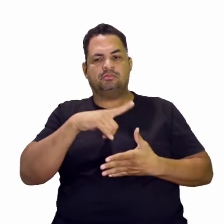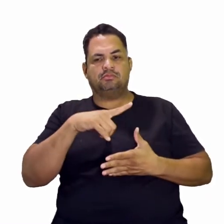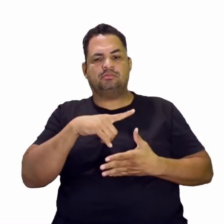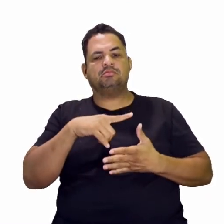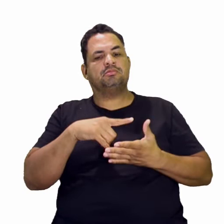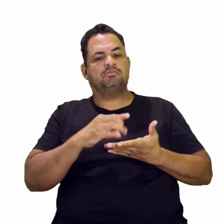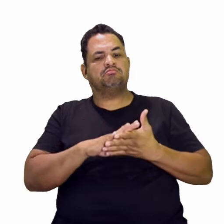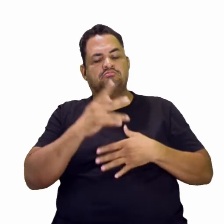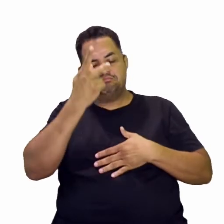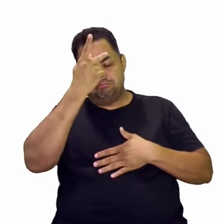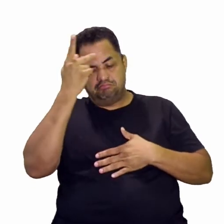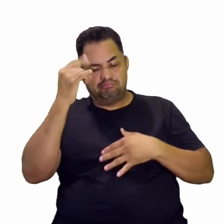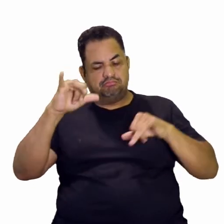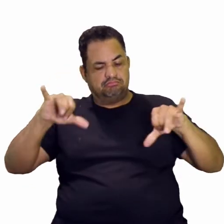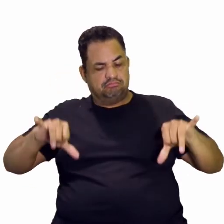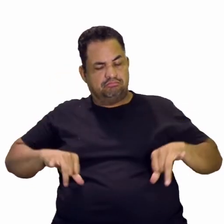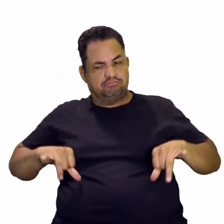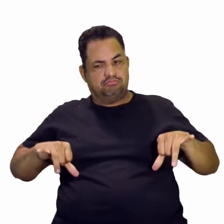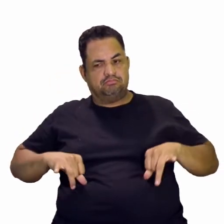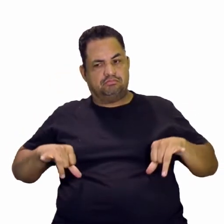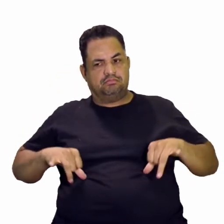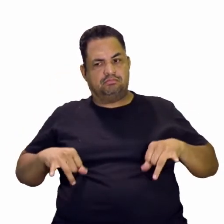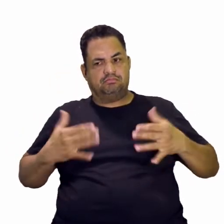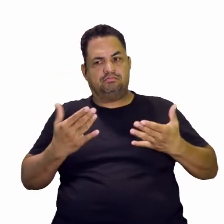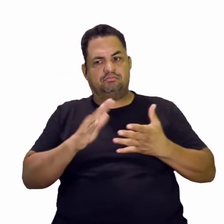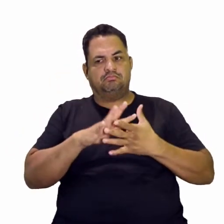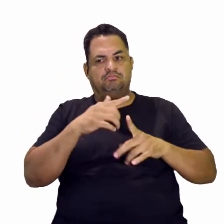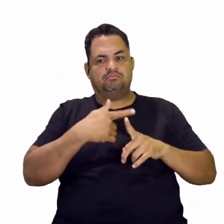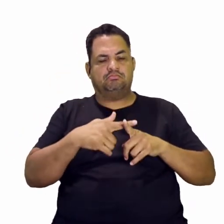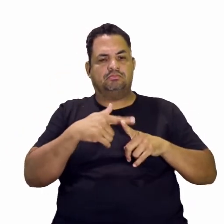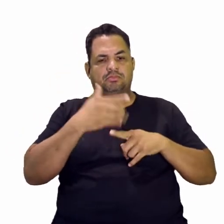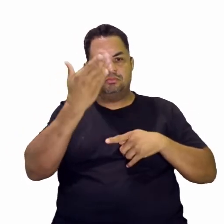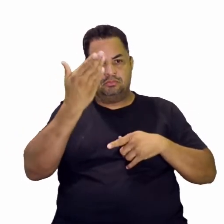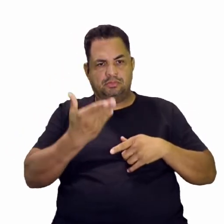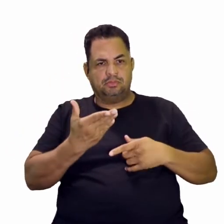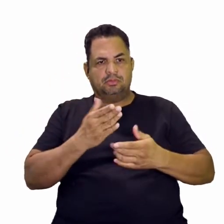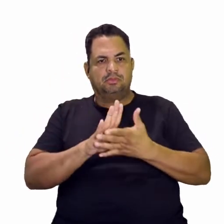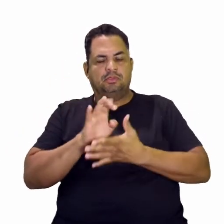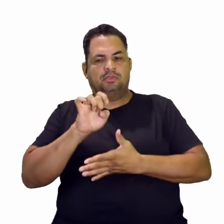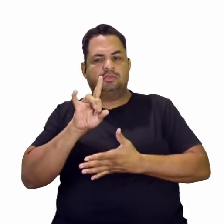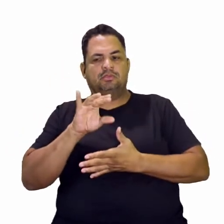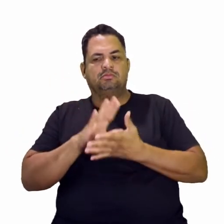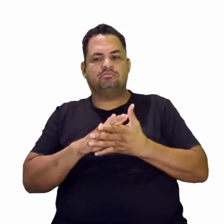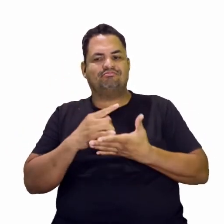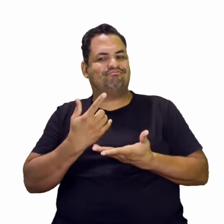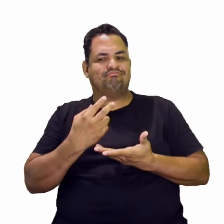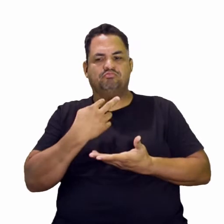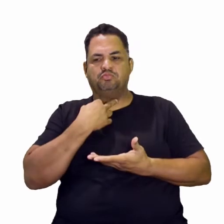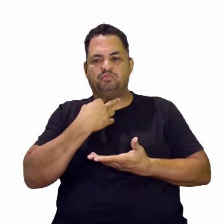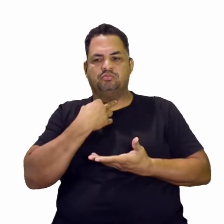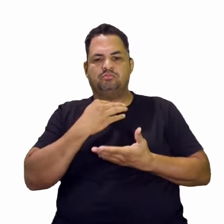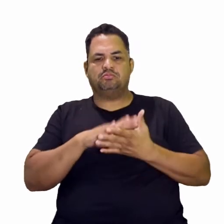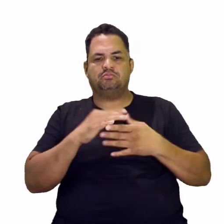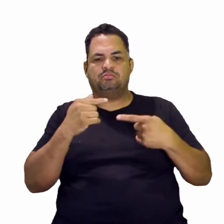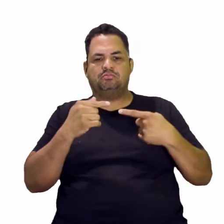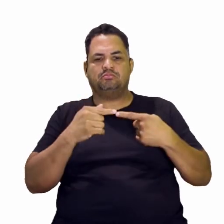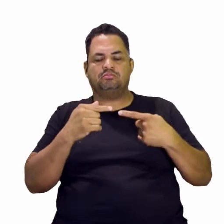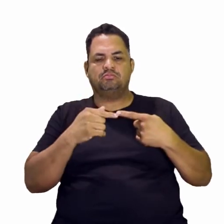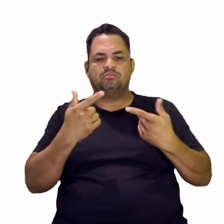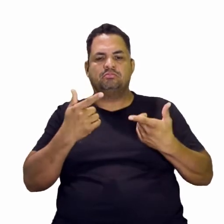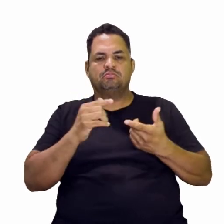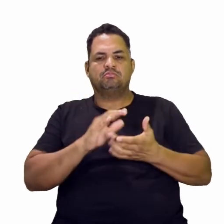que já sofreu e hoje que se fala assim, olha, eu não deveria ter nunca tido contato com